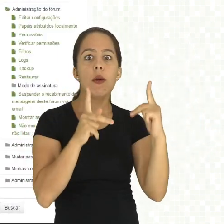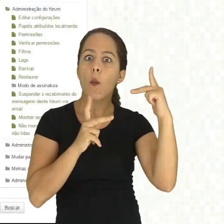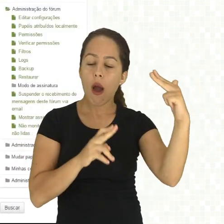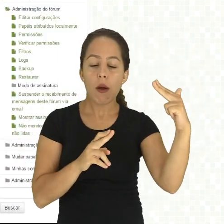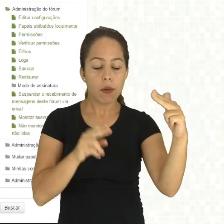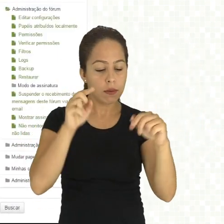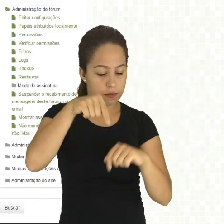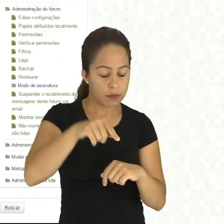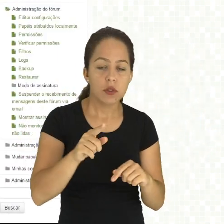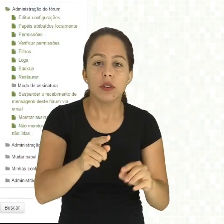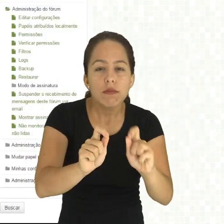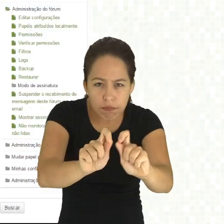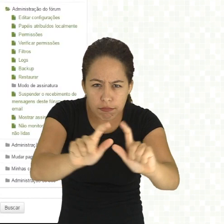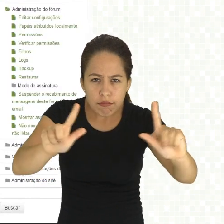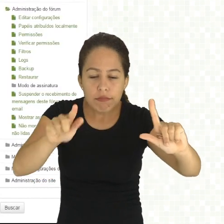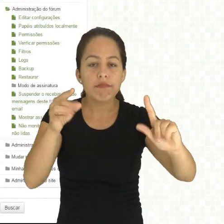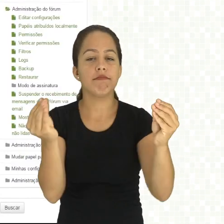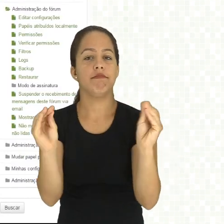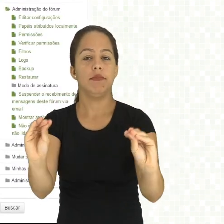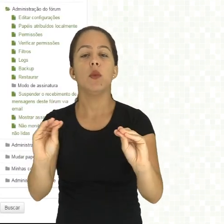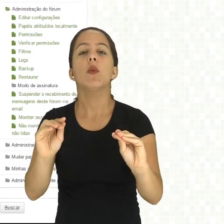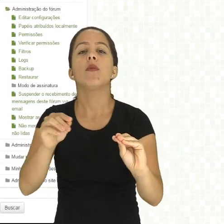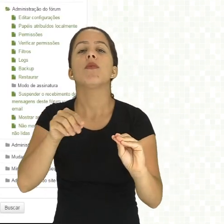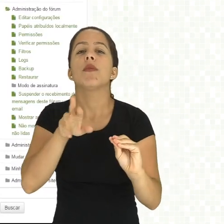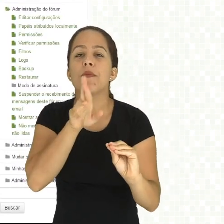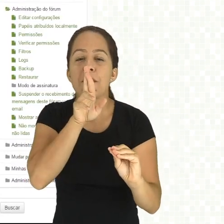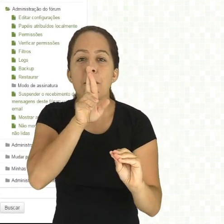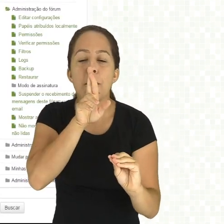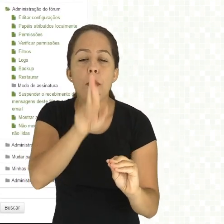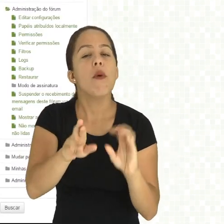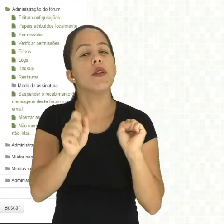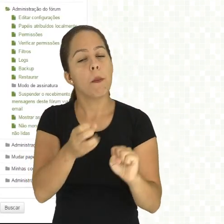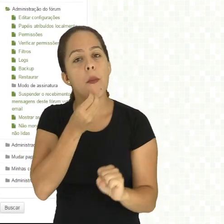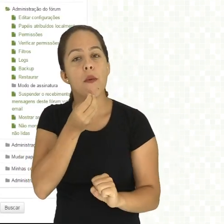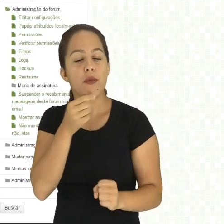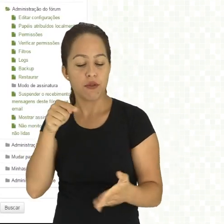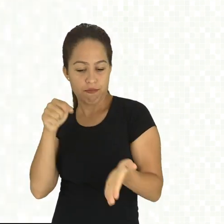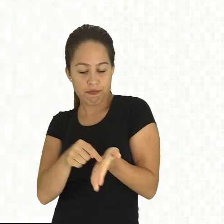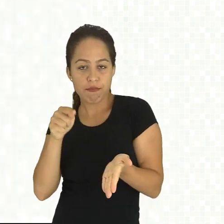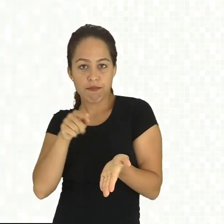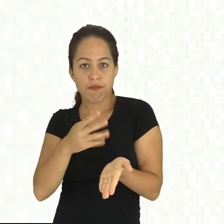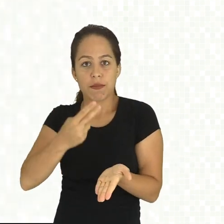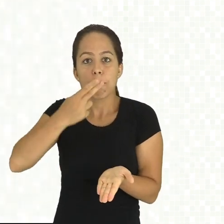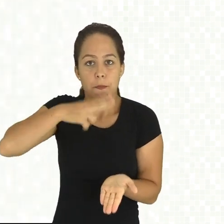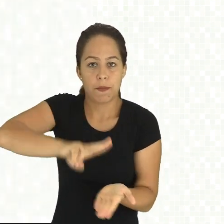você escrever uma mensagem você coloca a sua resposta manda enviar